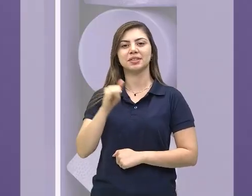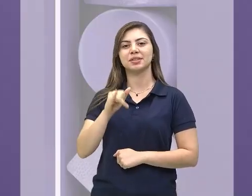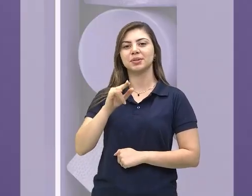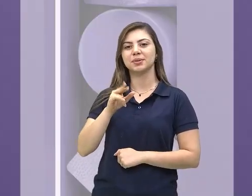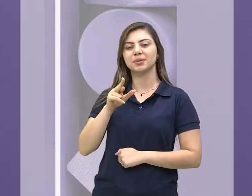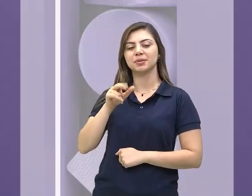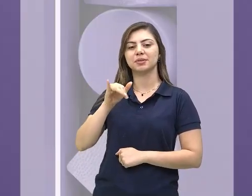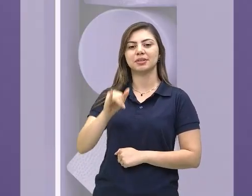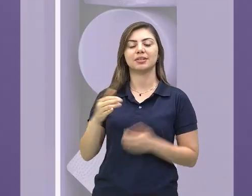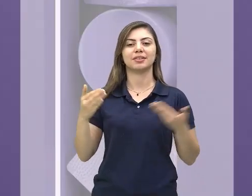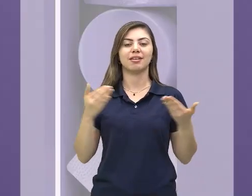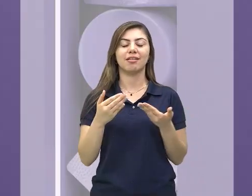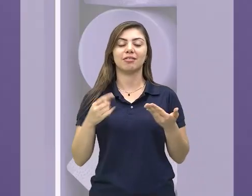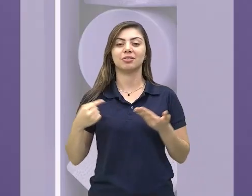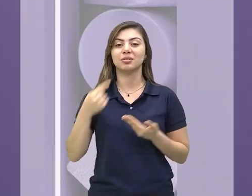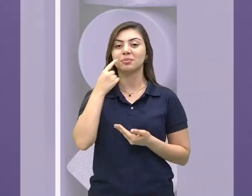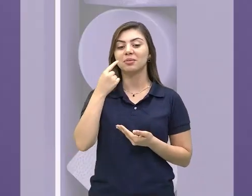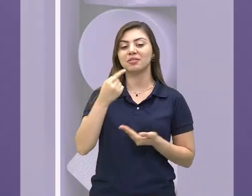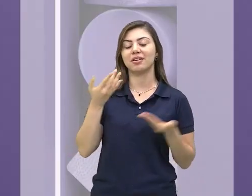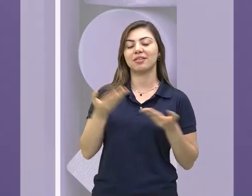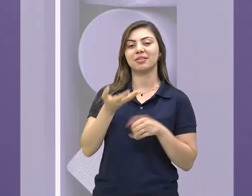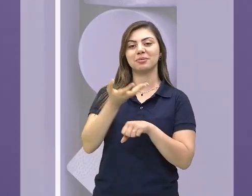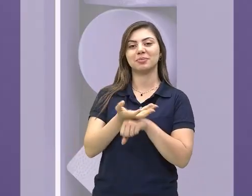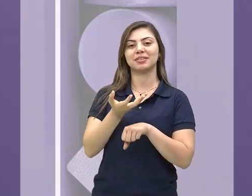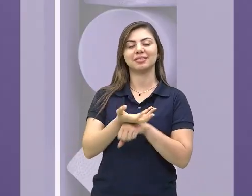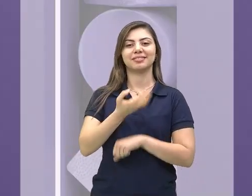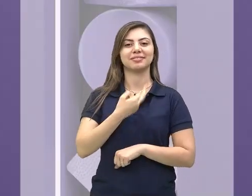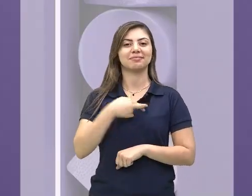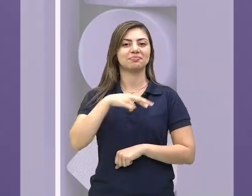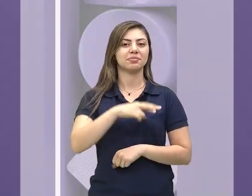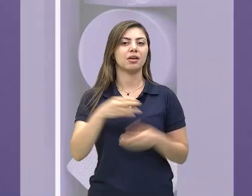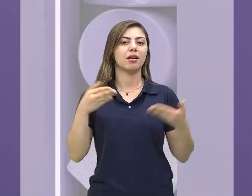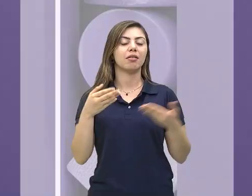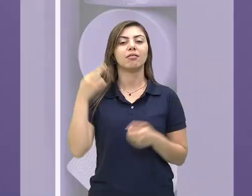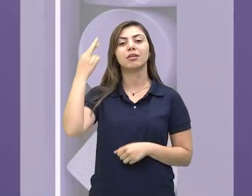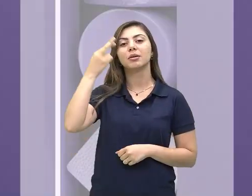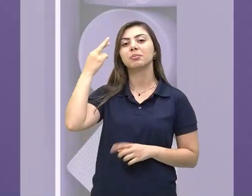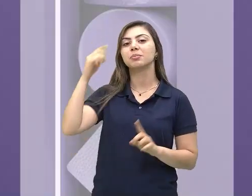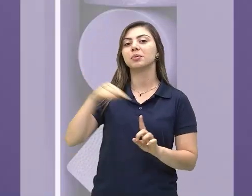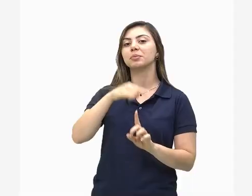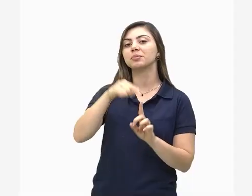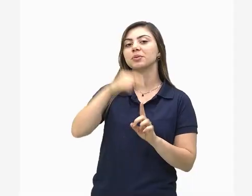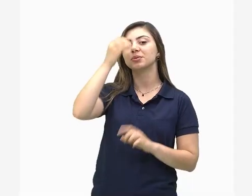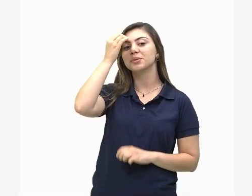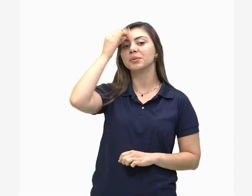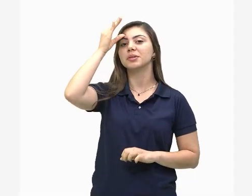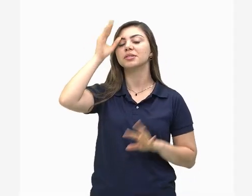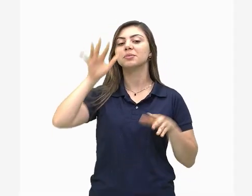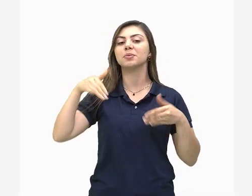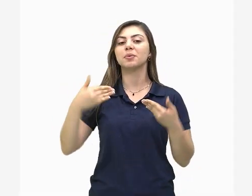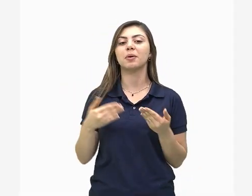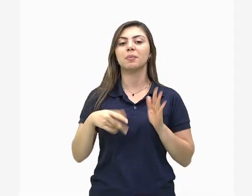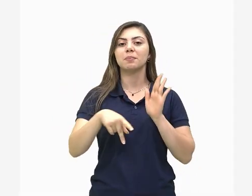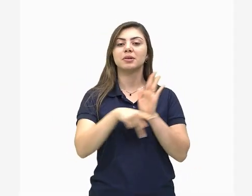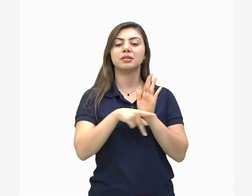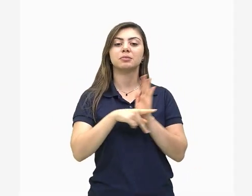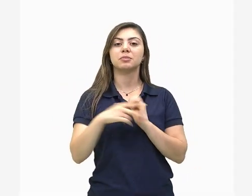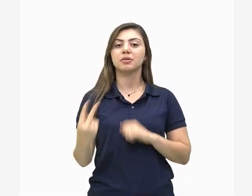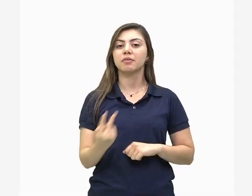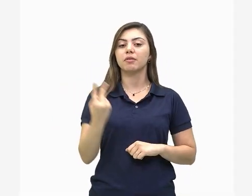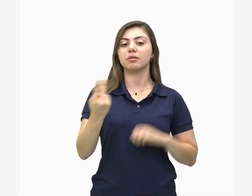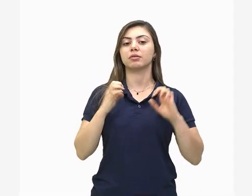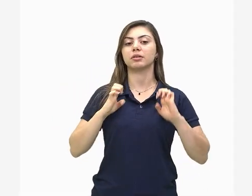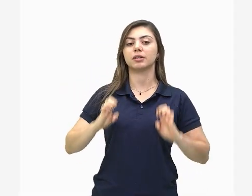juntos e juntas, nesse componente de ensino religioso, refletirmos o seguinte objeto de conhecimento de hoje. Princípios e valores